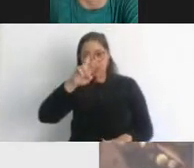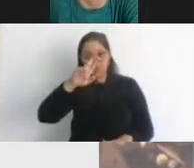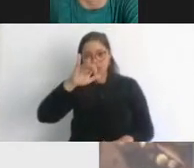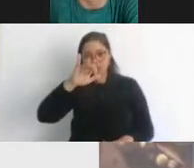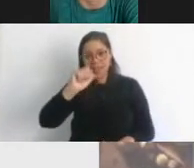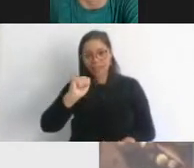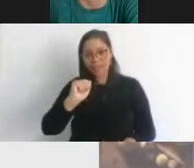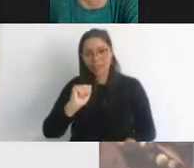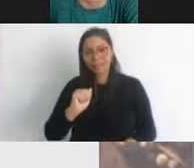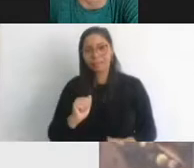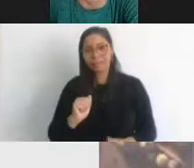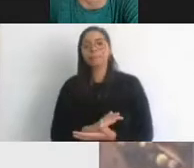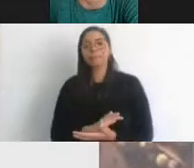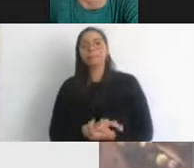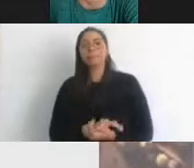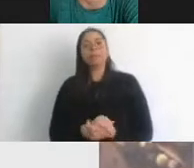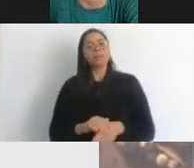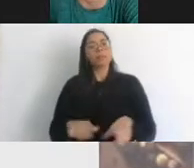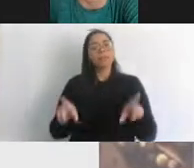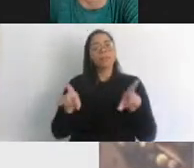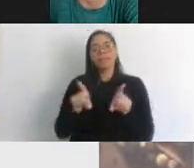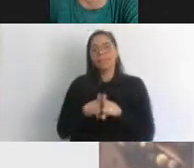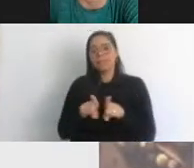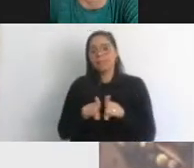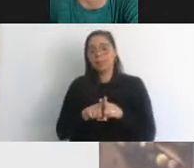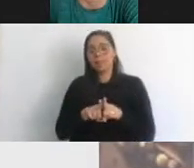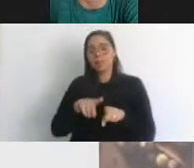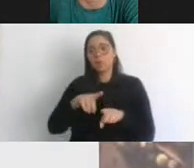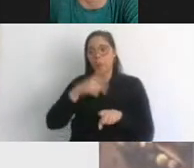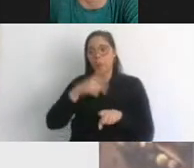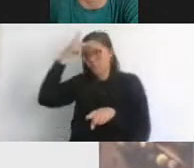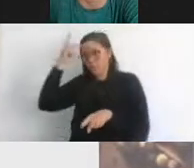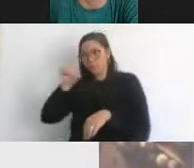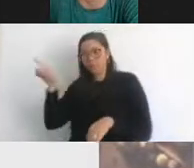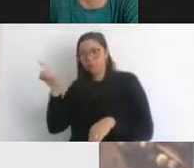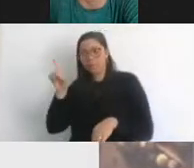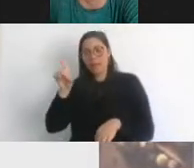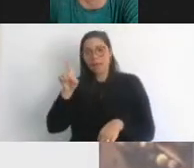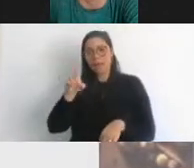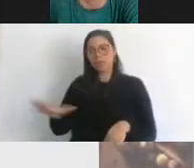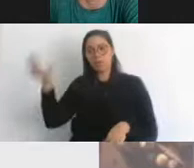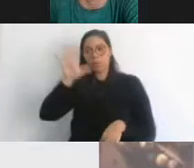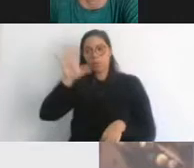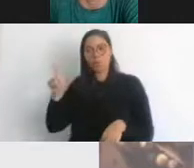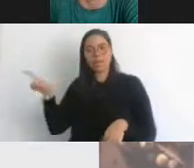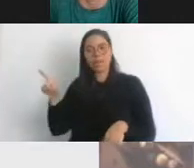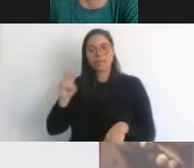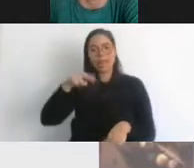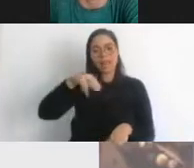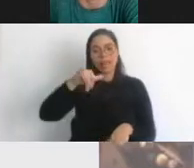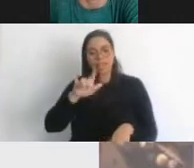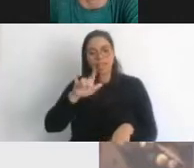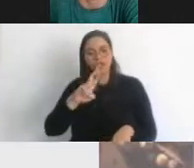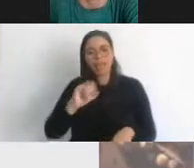de uma comida de nigeriana tem um pouco de uma população nigeriana e eu e ela começa a falar uma mistura entre